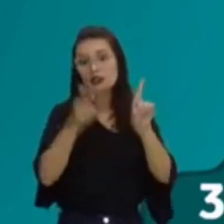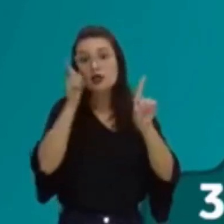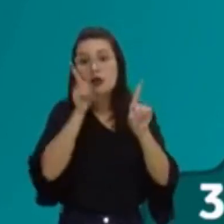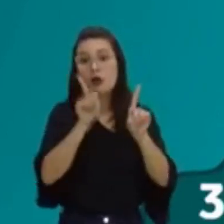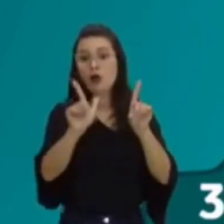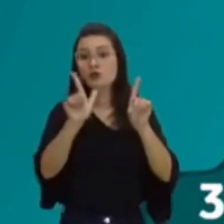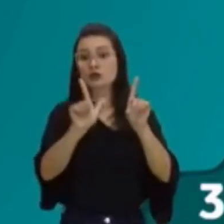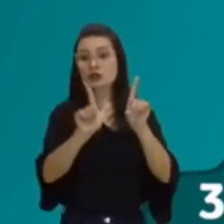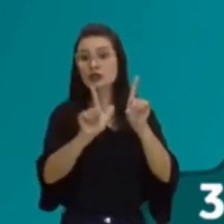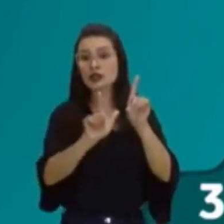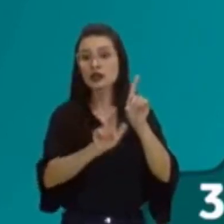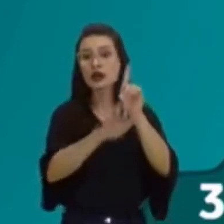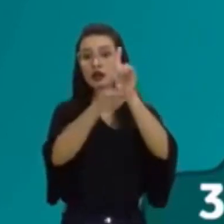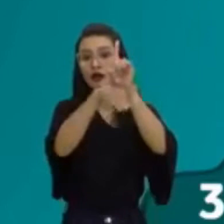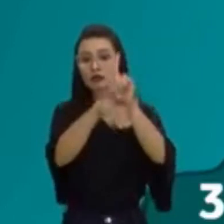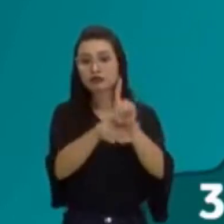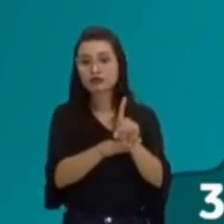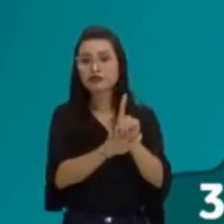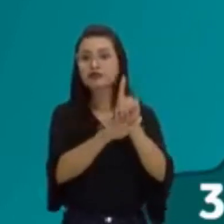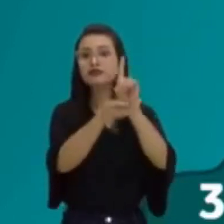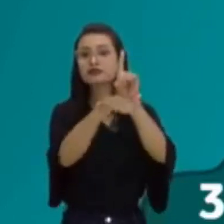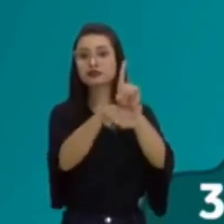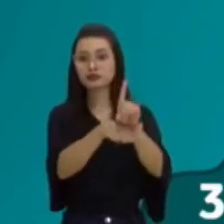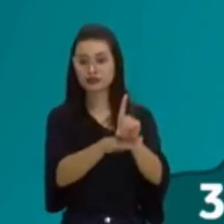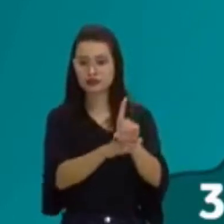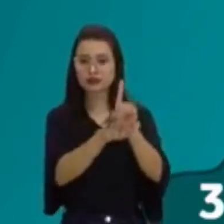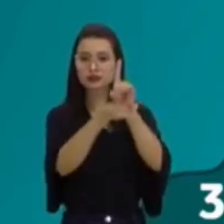a sua flutuação lá